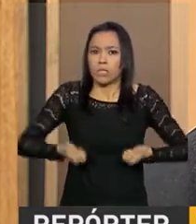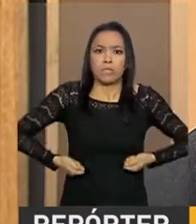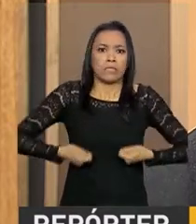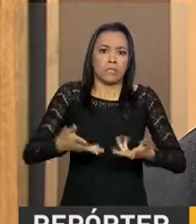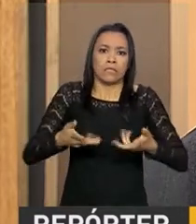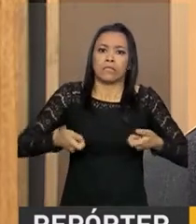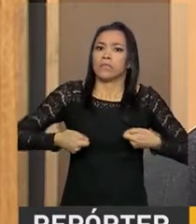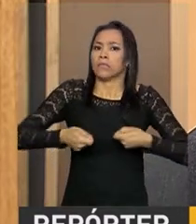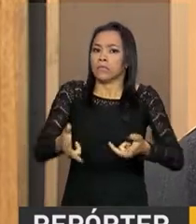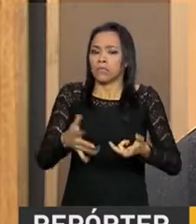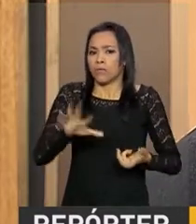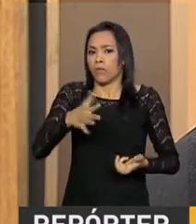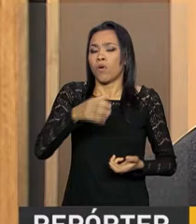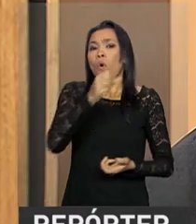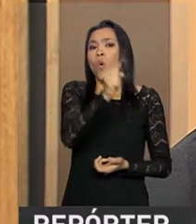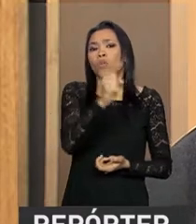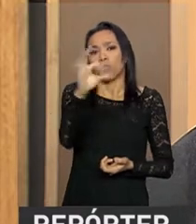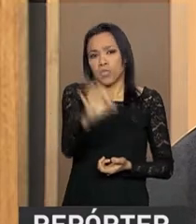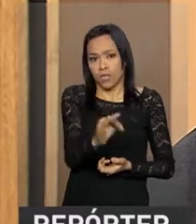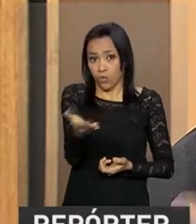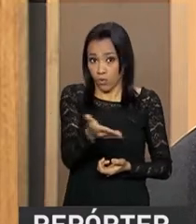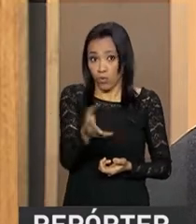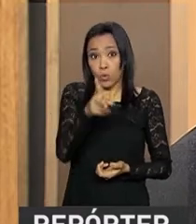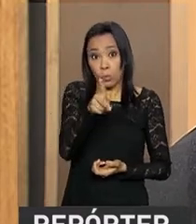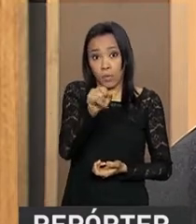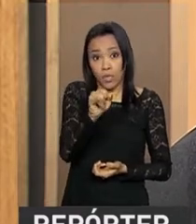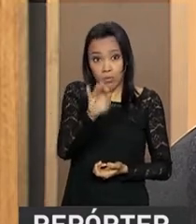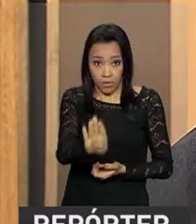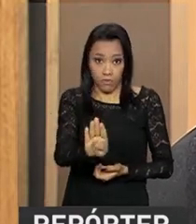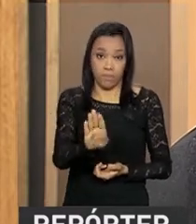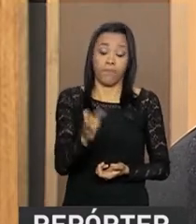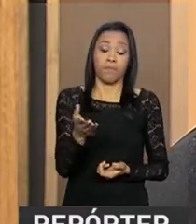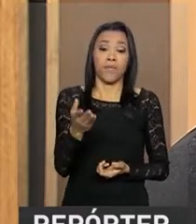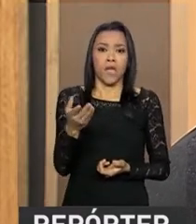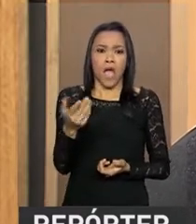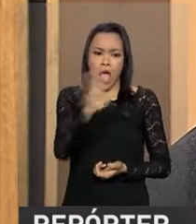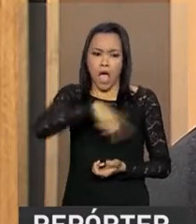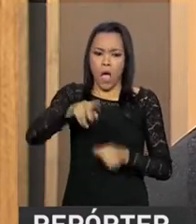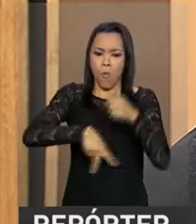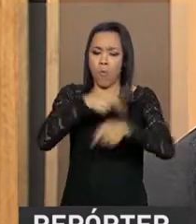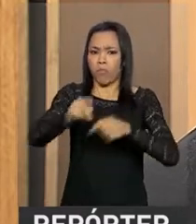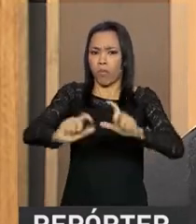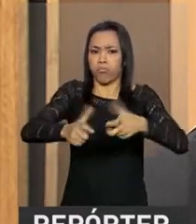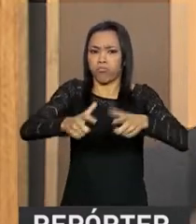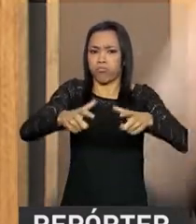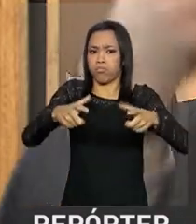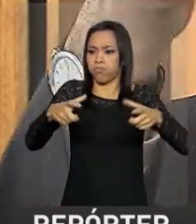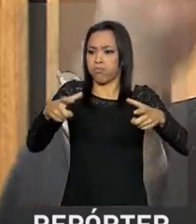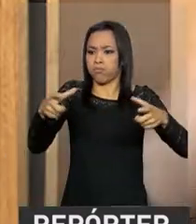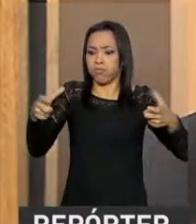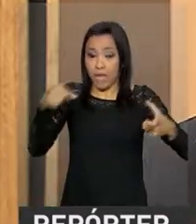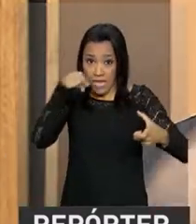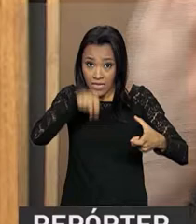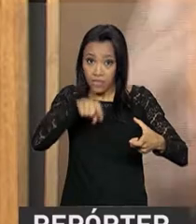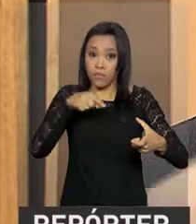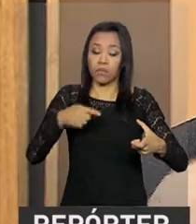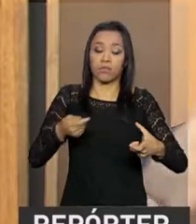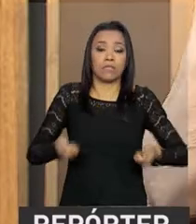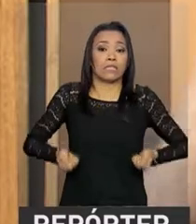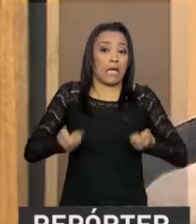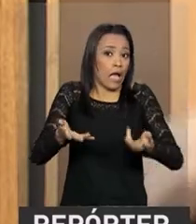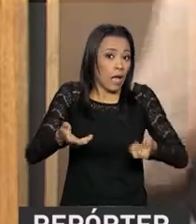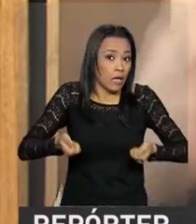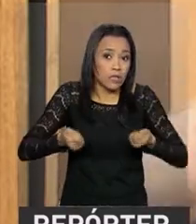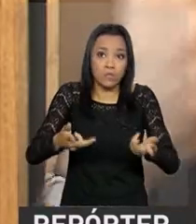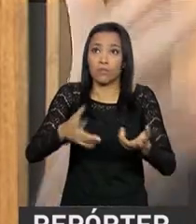que fica na faixa de 8% em função do envelhecimento populacional esse gasto de 8% e vai crescendo e chega na